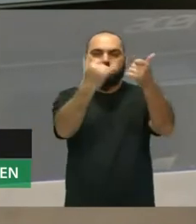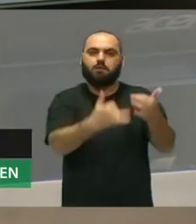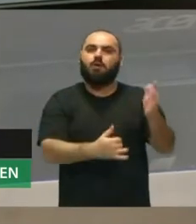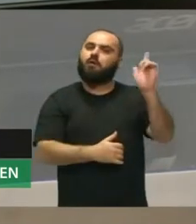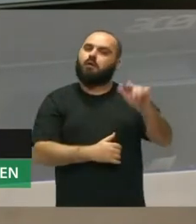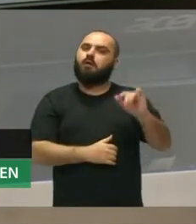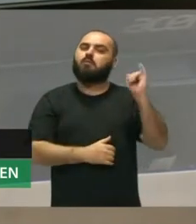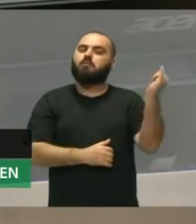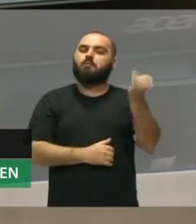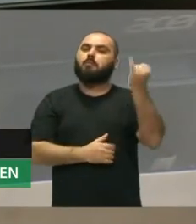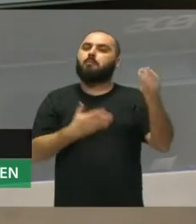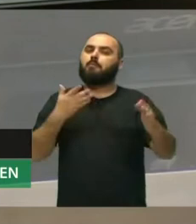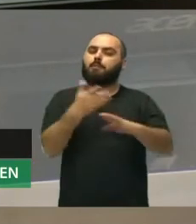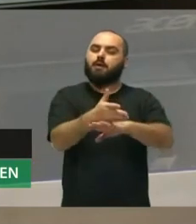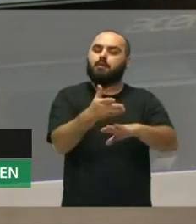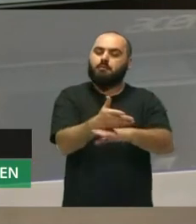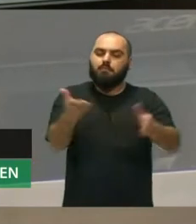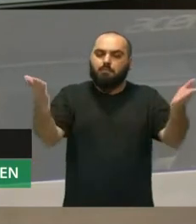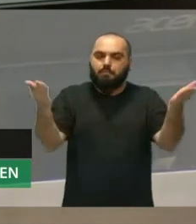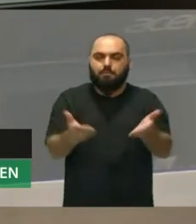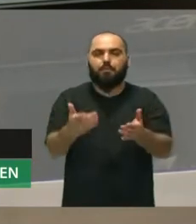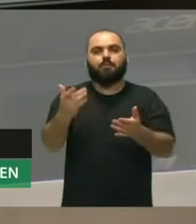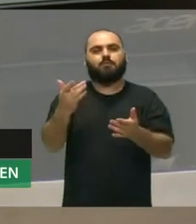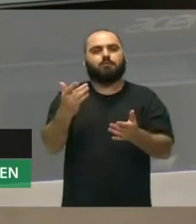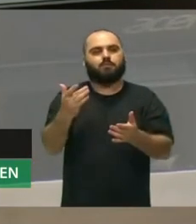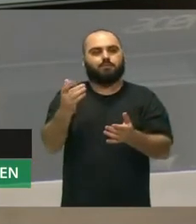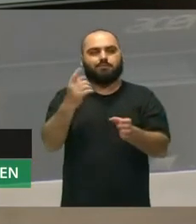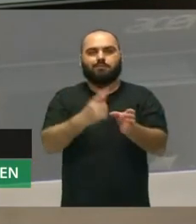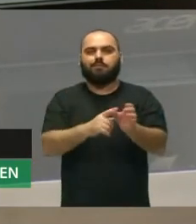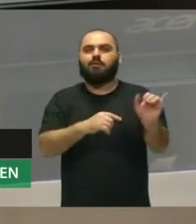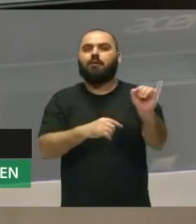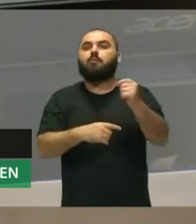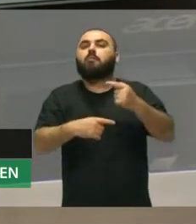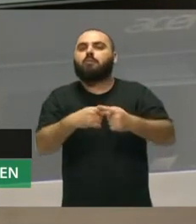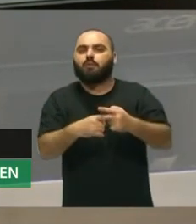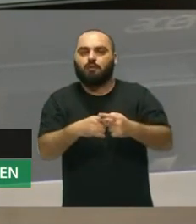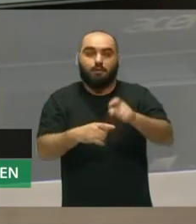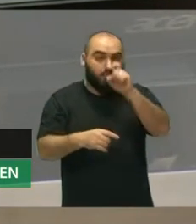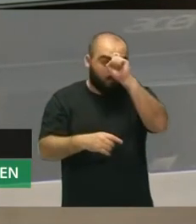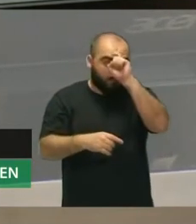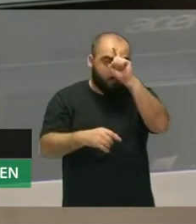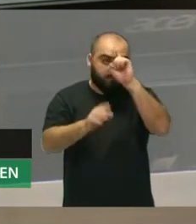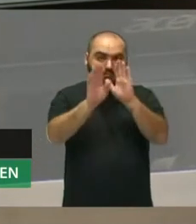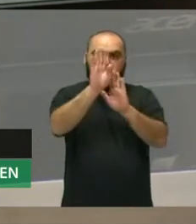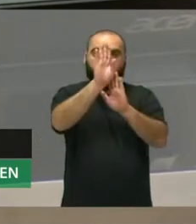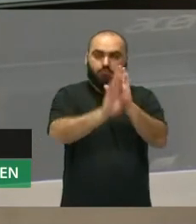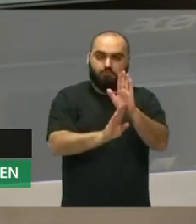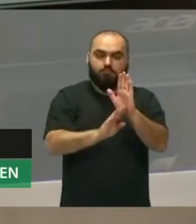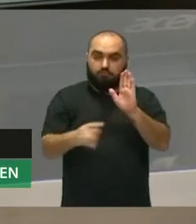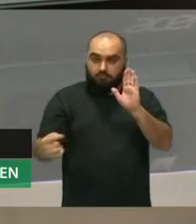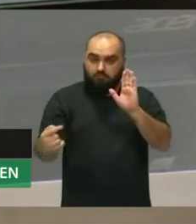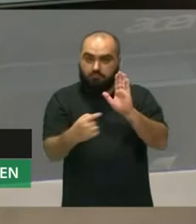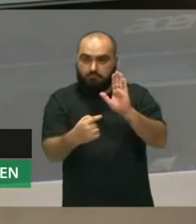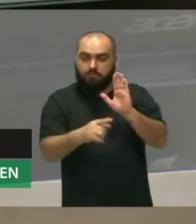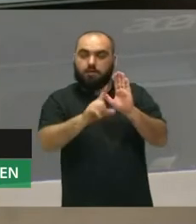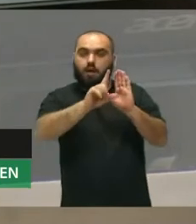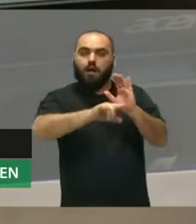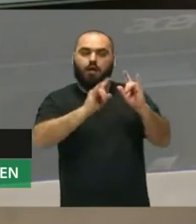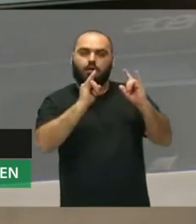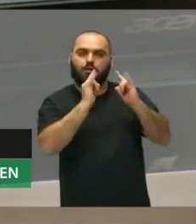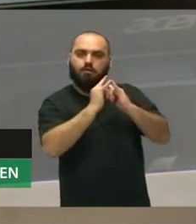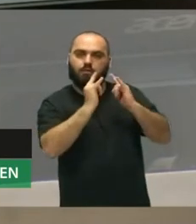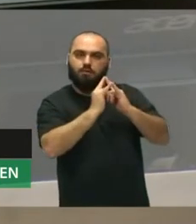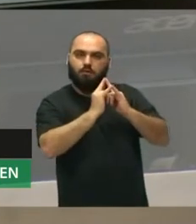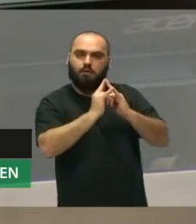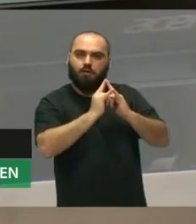desse momento para Itajaí, já que o Hospital Marieta é uma entidade de